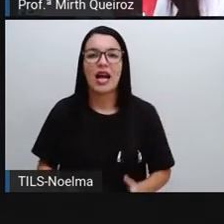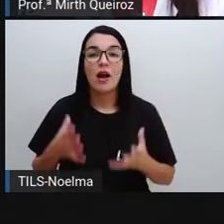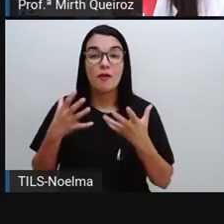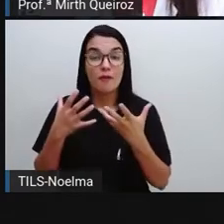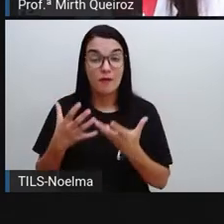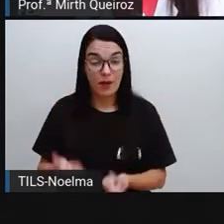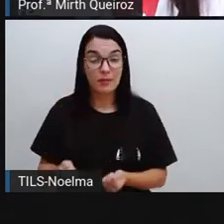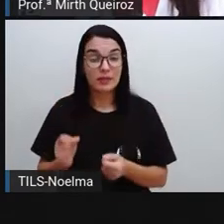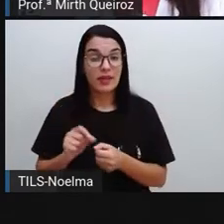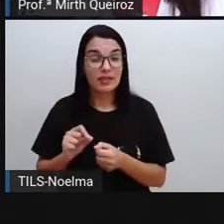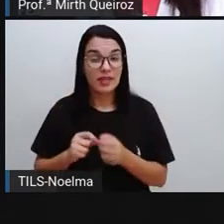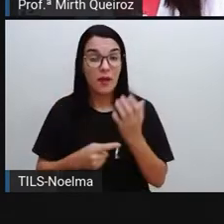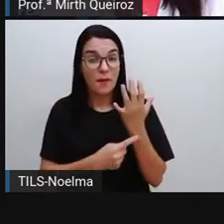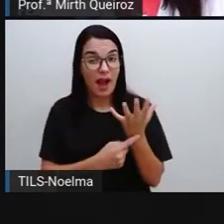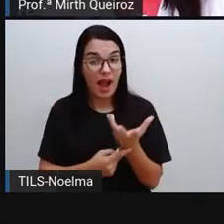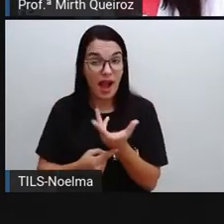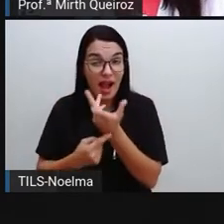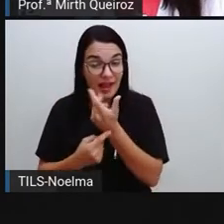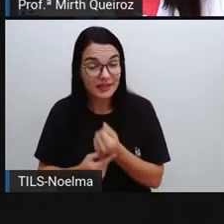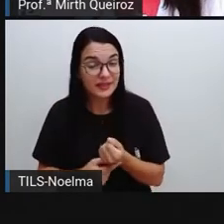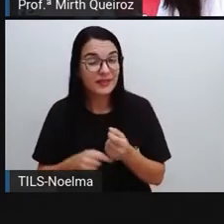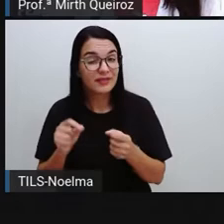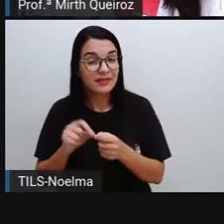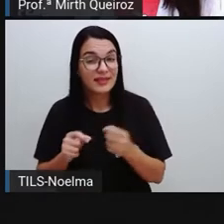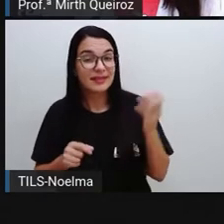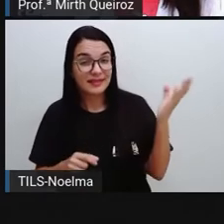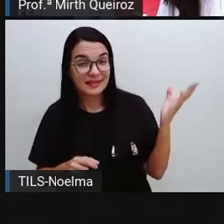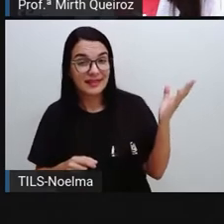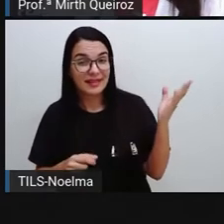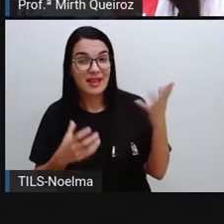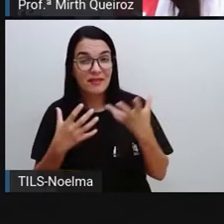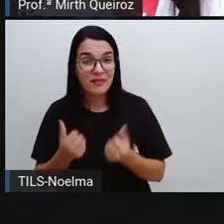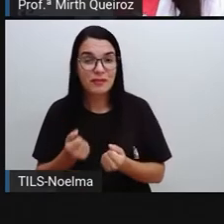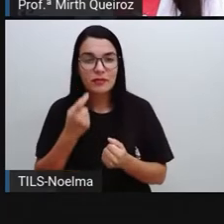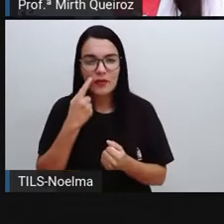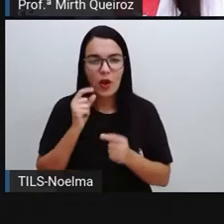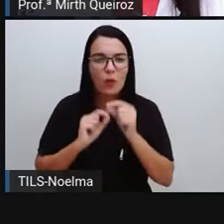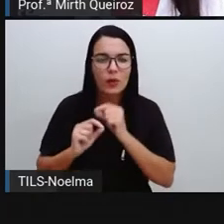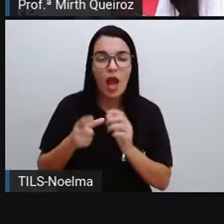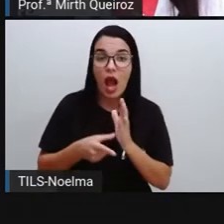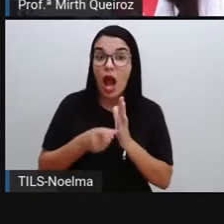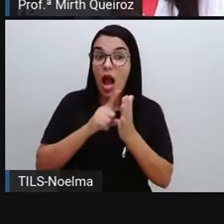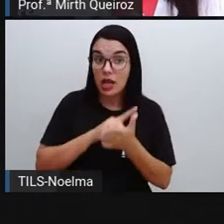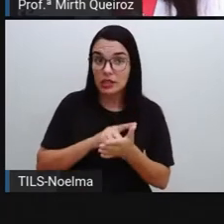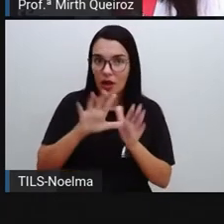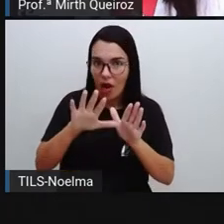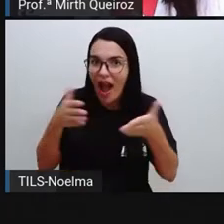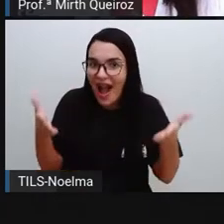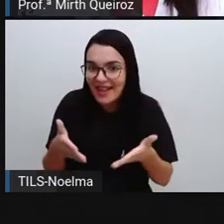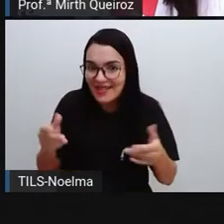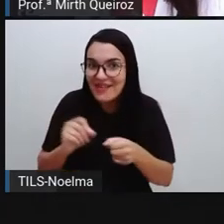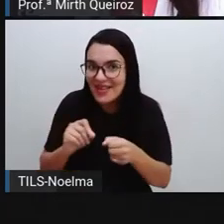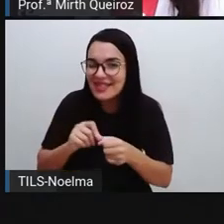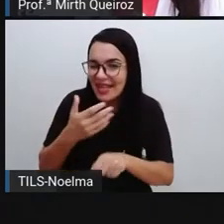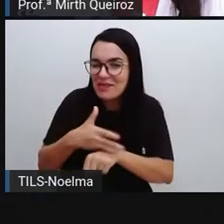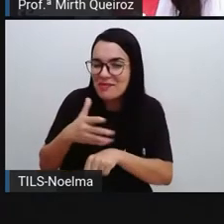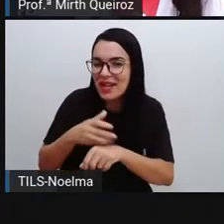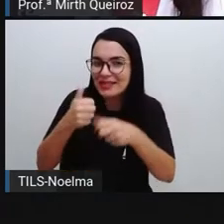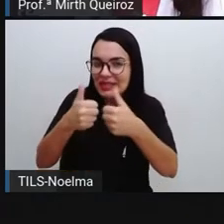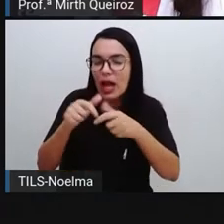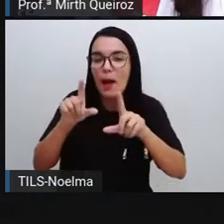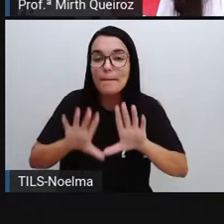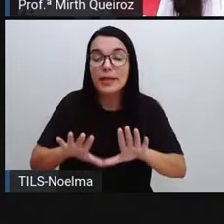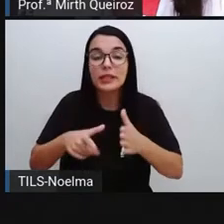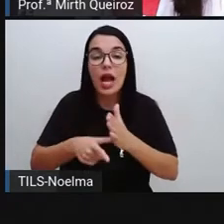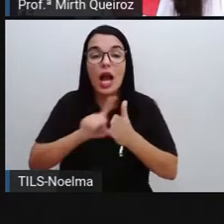E aí, vamos fazer uma arte usando essa técnica? Então, para isso, antes da gente... A gente vai fazer na prática também, mas antes